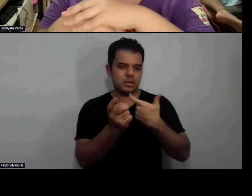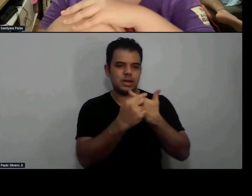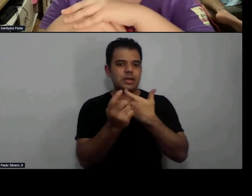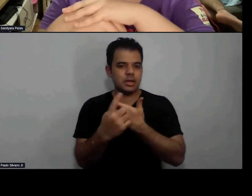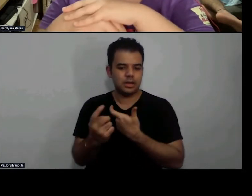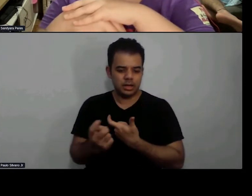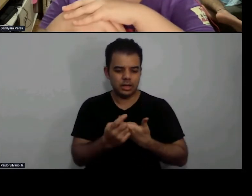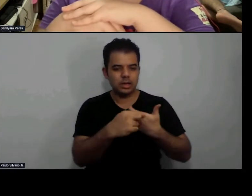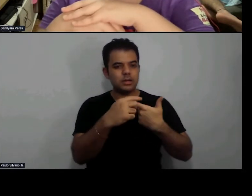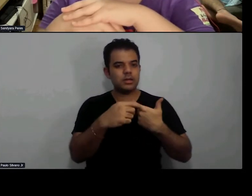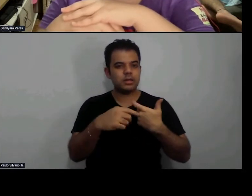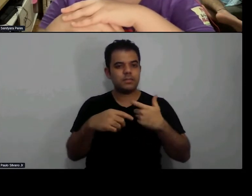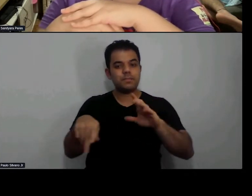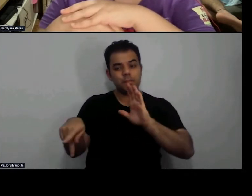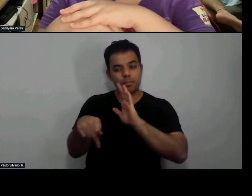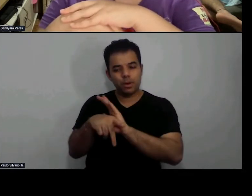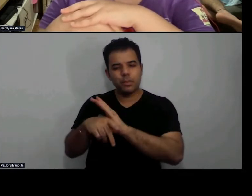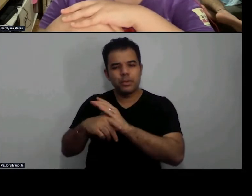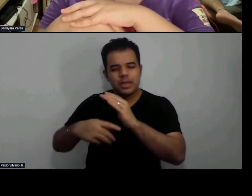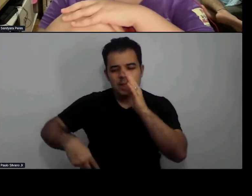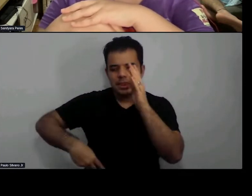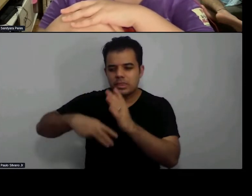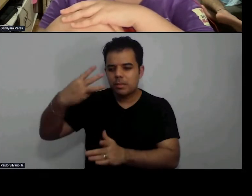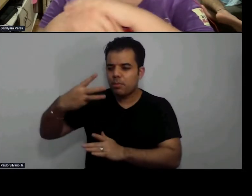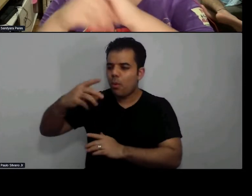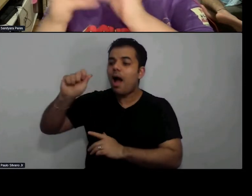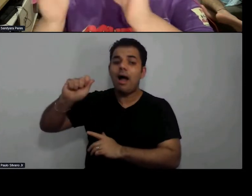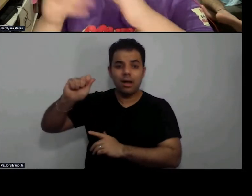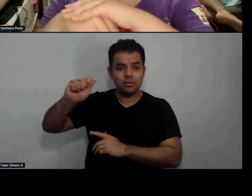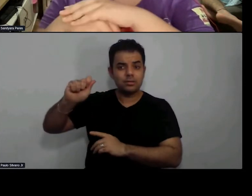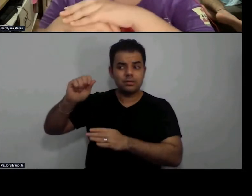dela é critério AAA. É algo que, então,